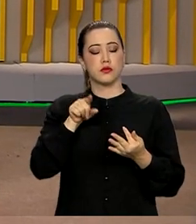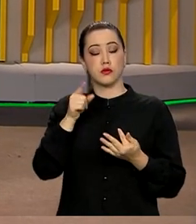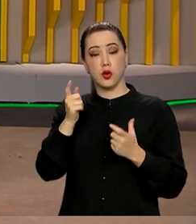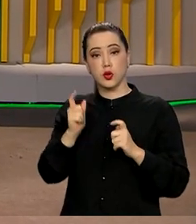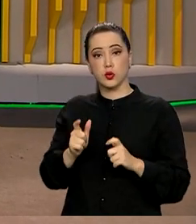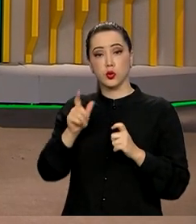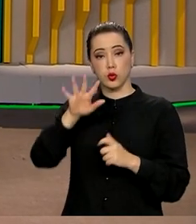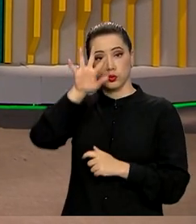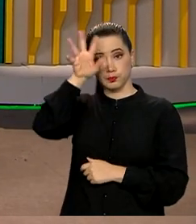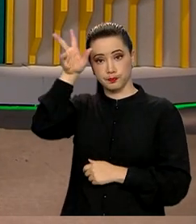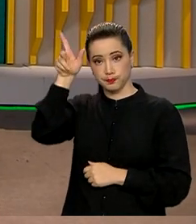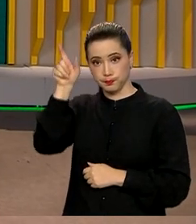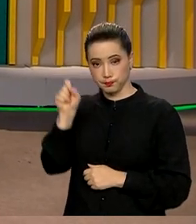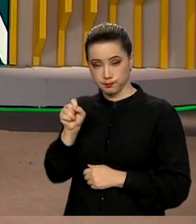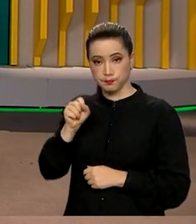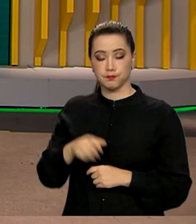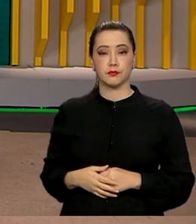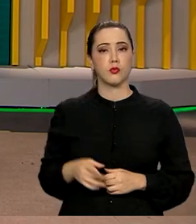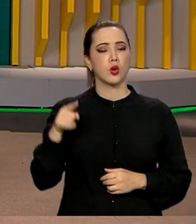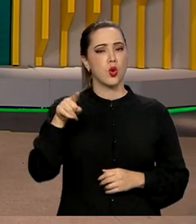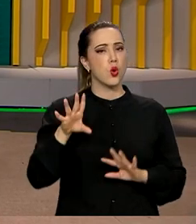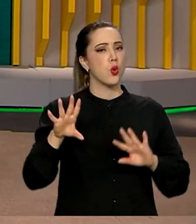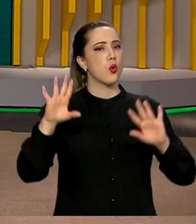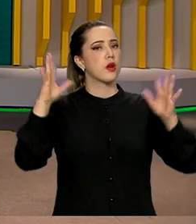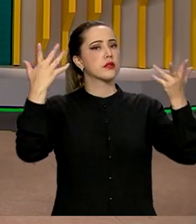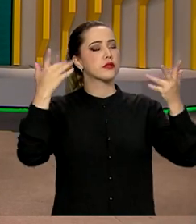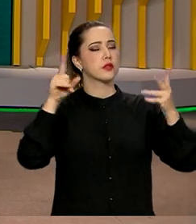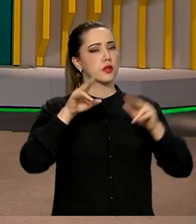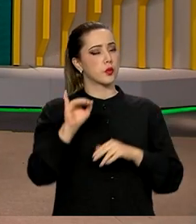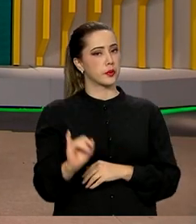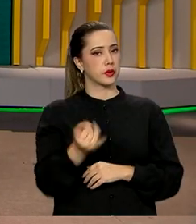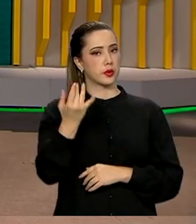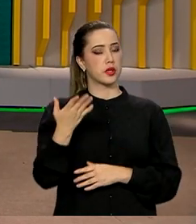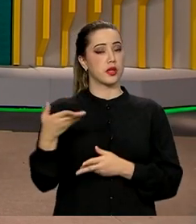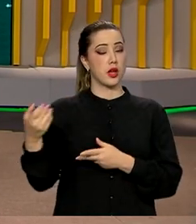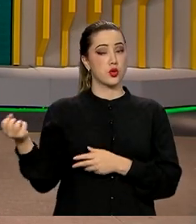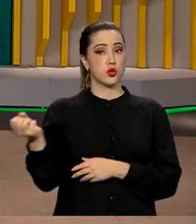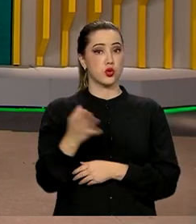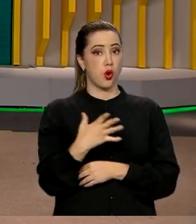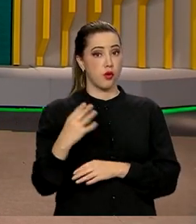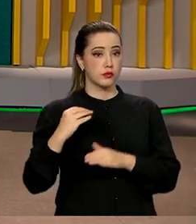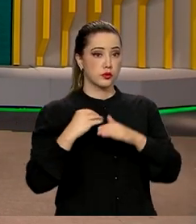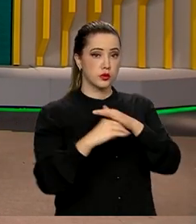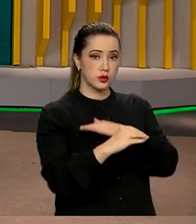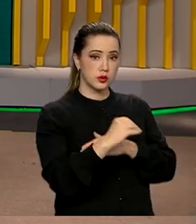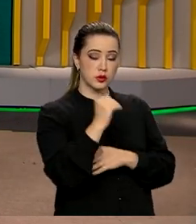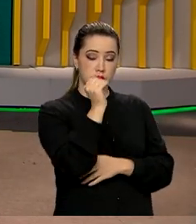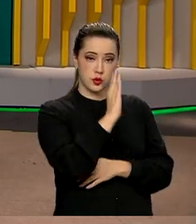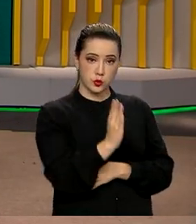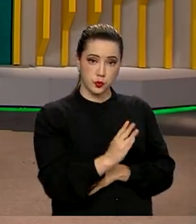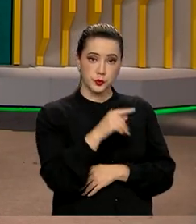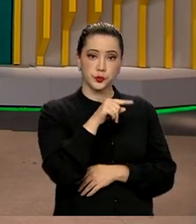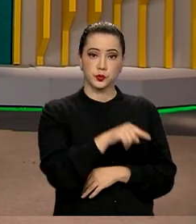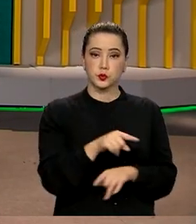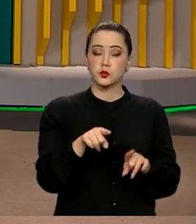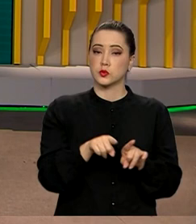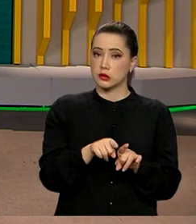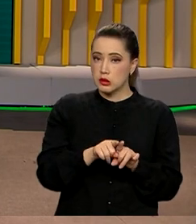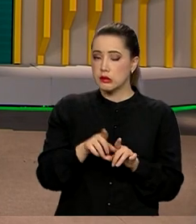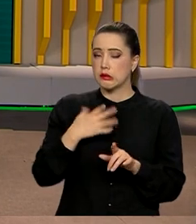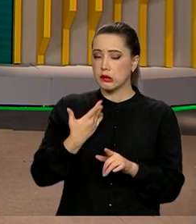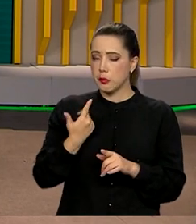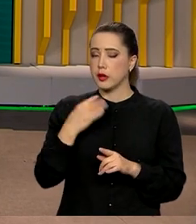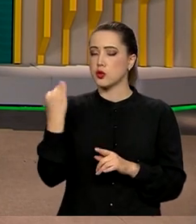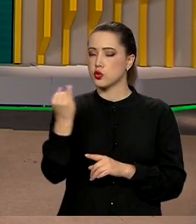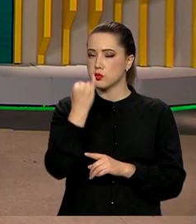Joanesburgo, na África do Sul. O evento foi uma oportunidade de atrair mais investimentos do exterior para o Brasil e de